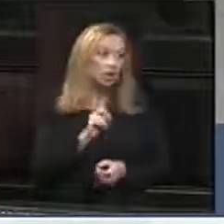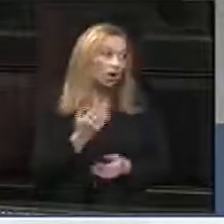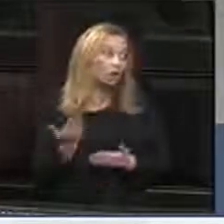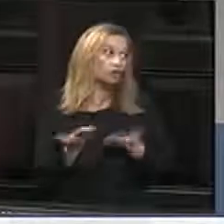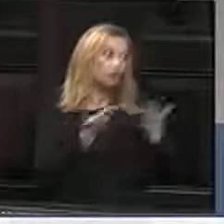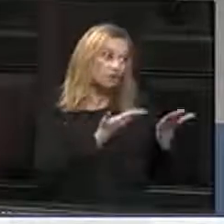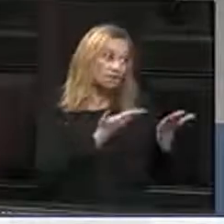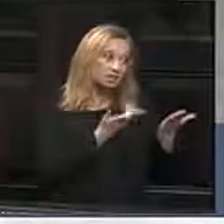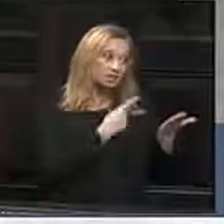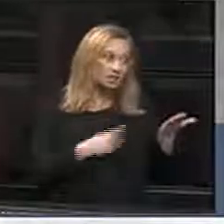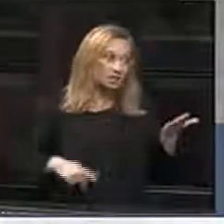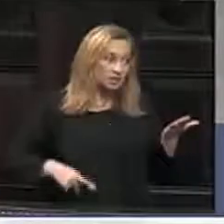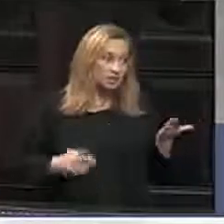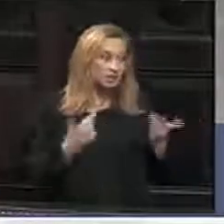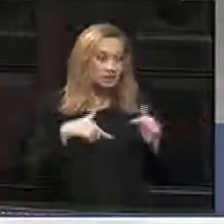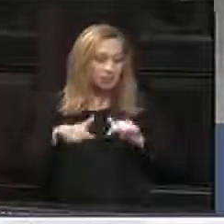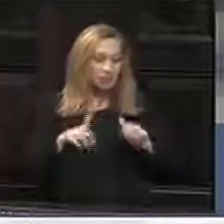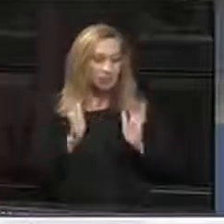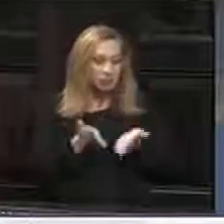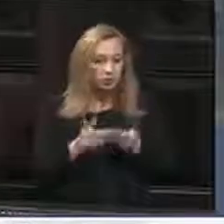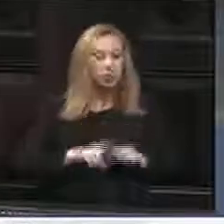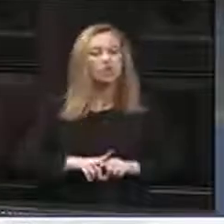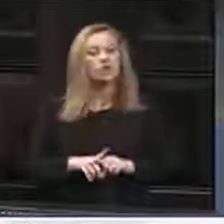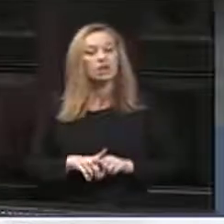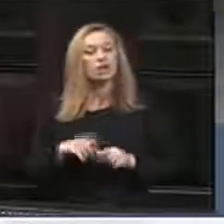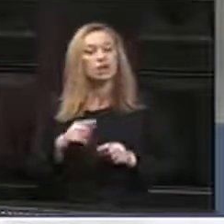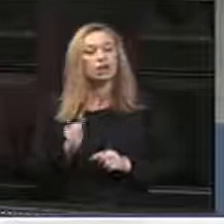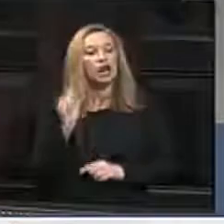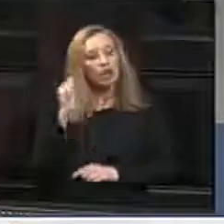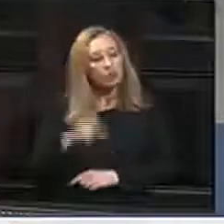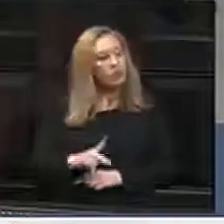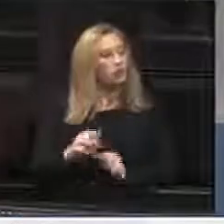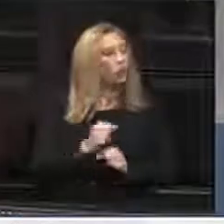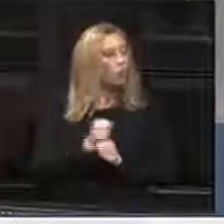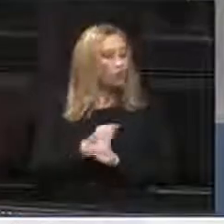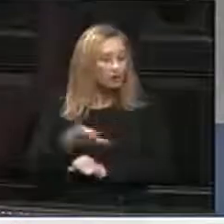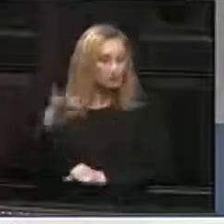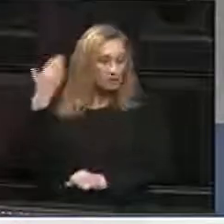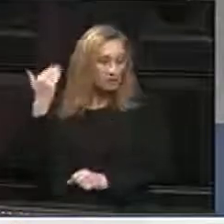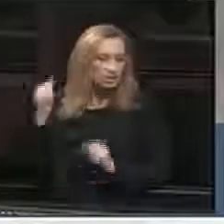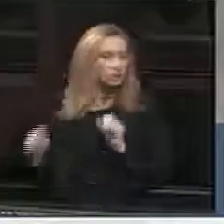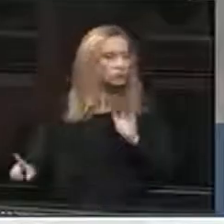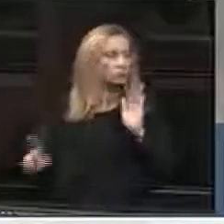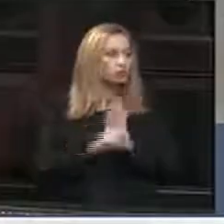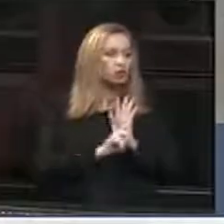André Siciliano, ele aprovou, no ano passado, uma lei